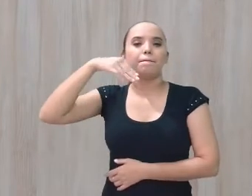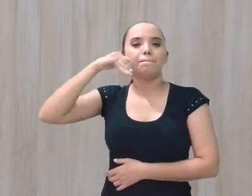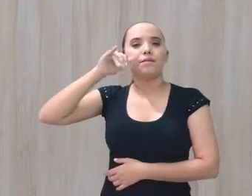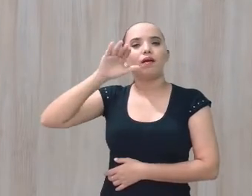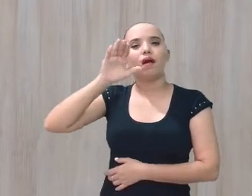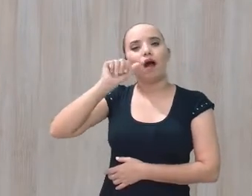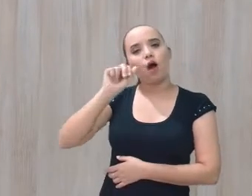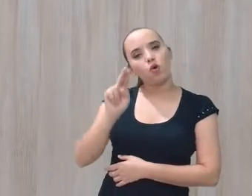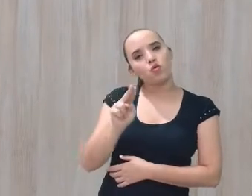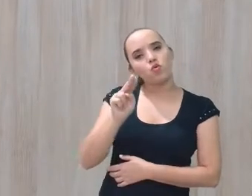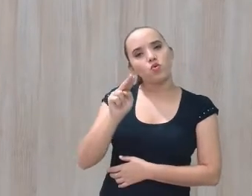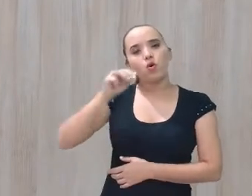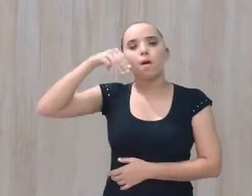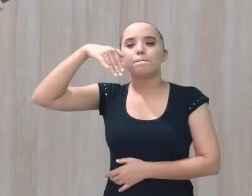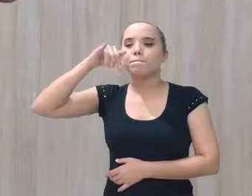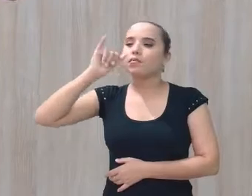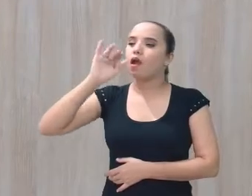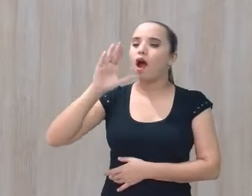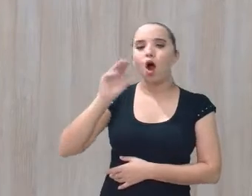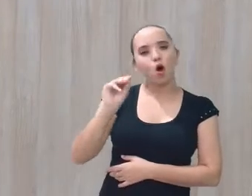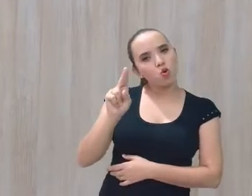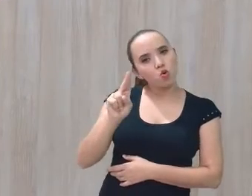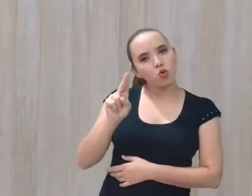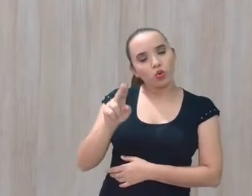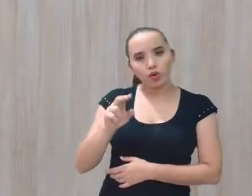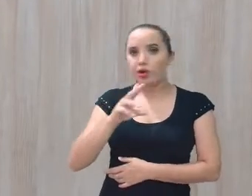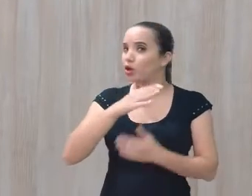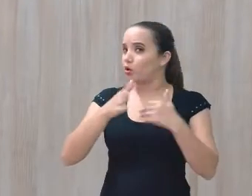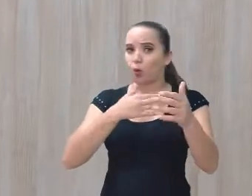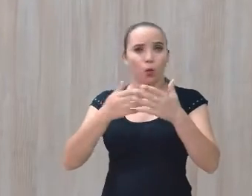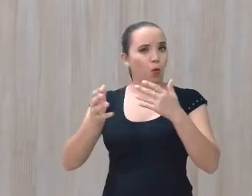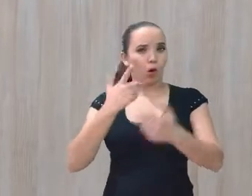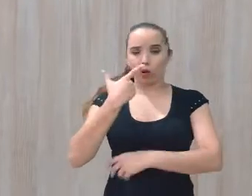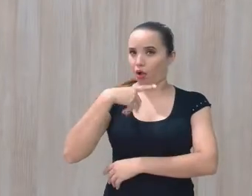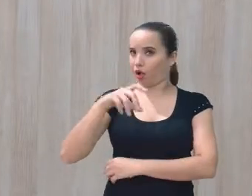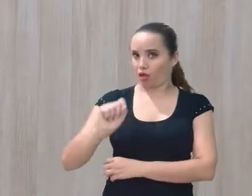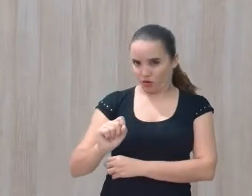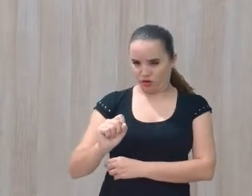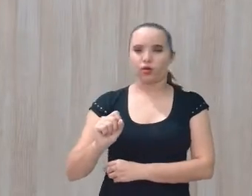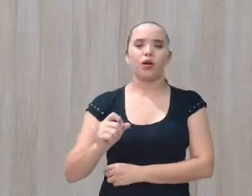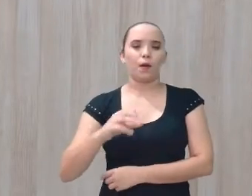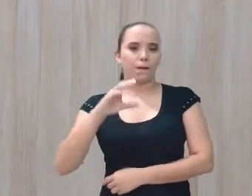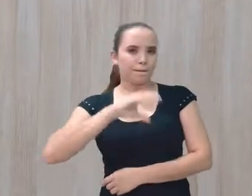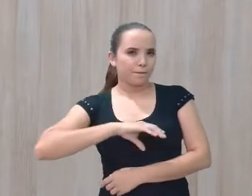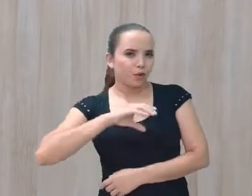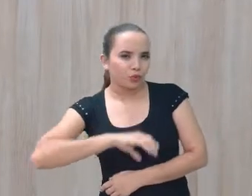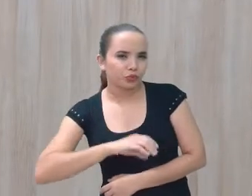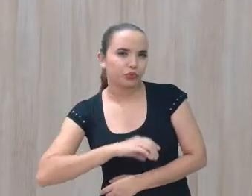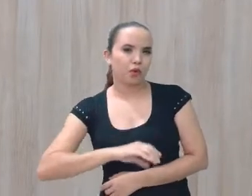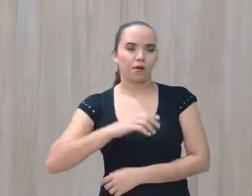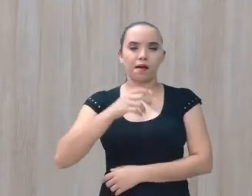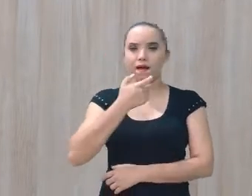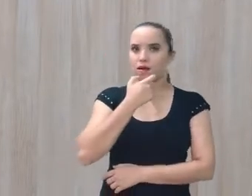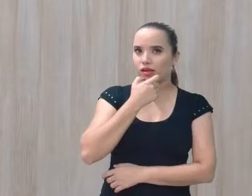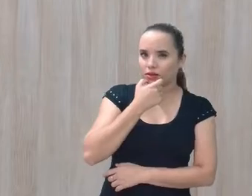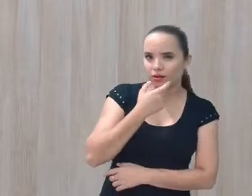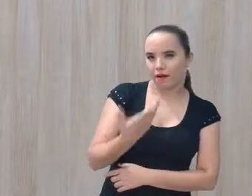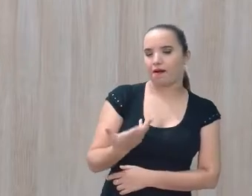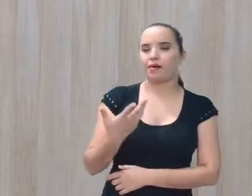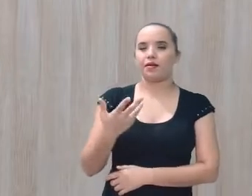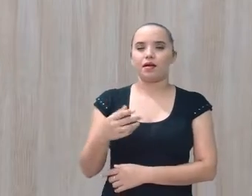em português, em inglês e até em outras línguas. Eu dei uma pesquisadinha aí para a gente, mas eu não trouxe hoje